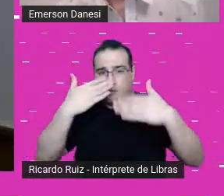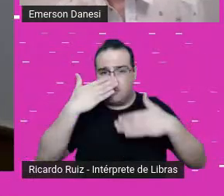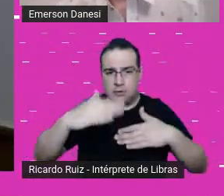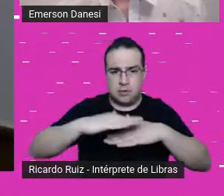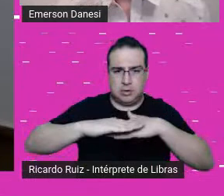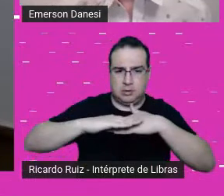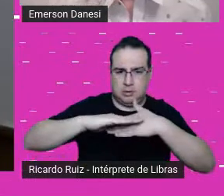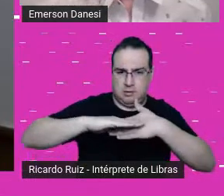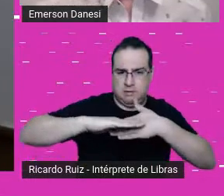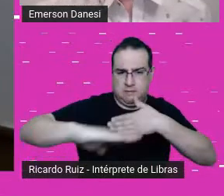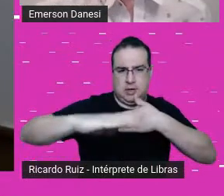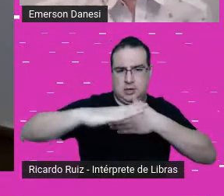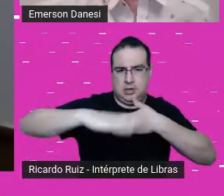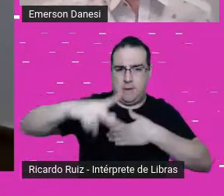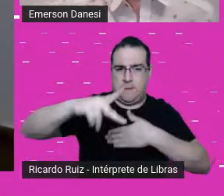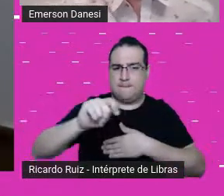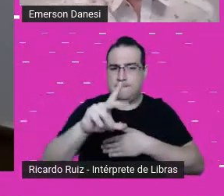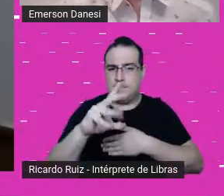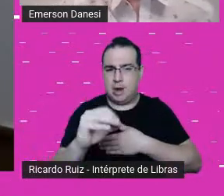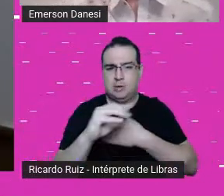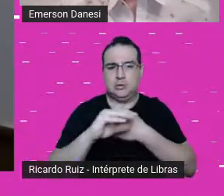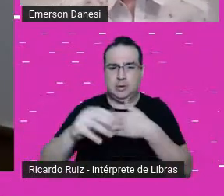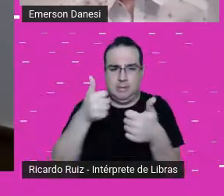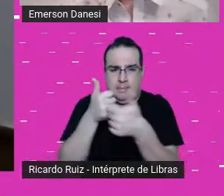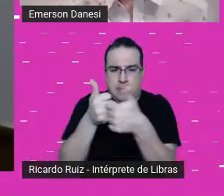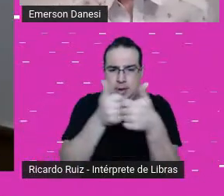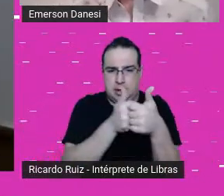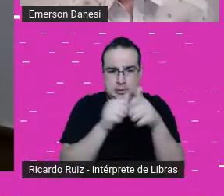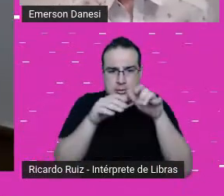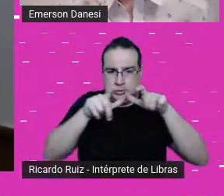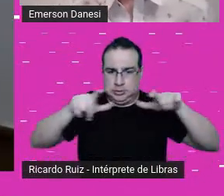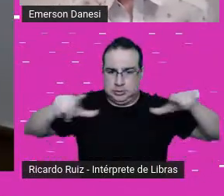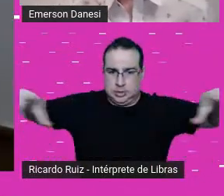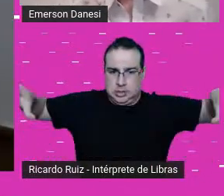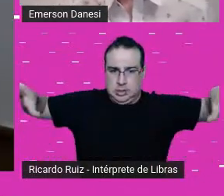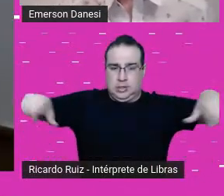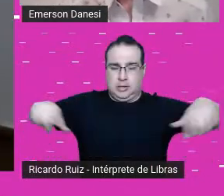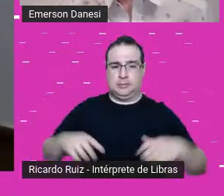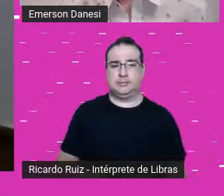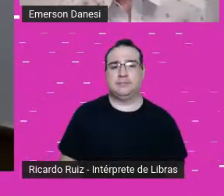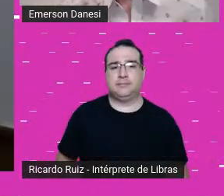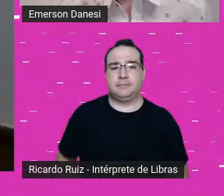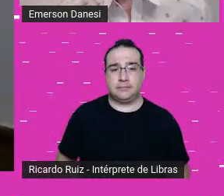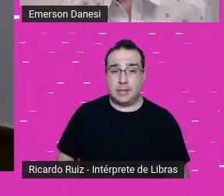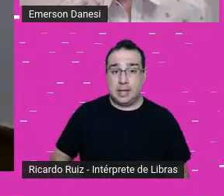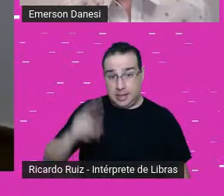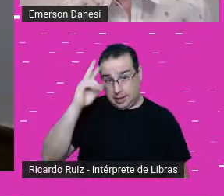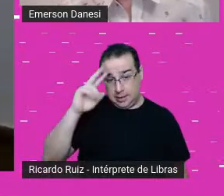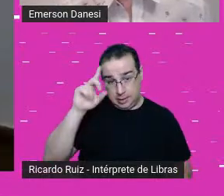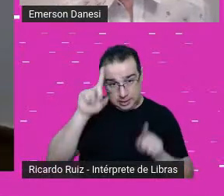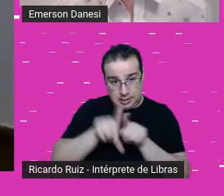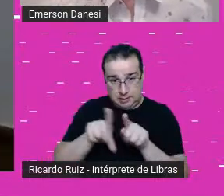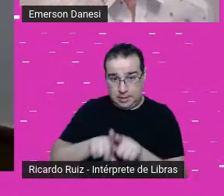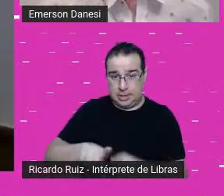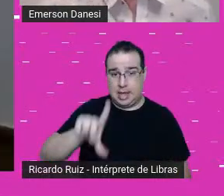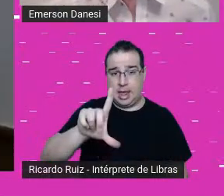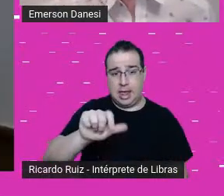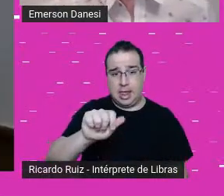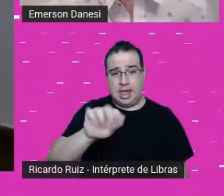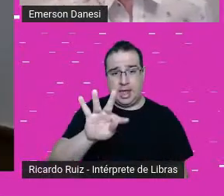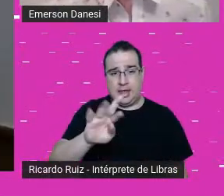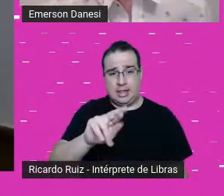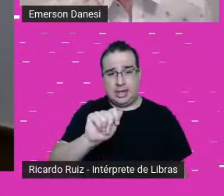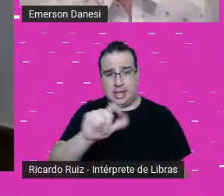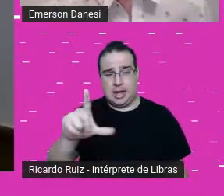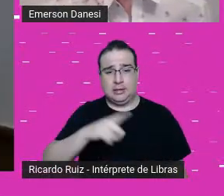depois da arquibancada. Então, tinha essa coisa, essa situação horizontal. Eu lembro na lateral que tinha também, você estava falando